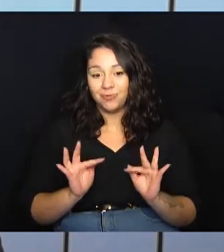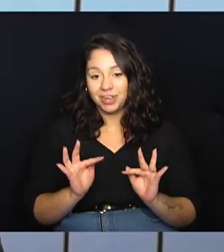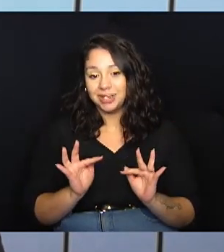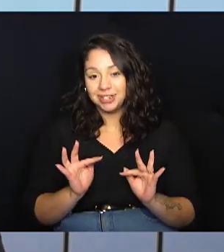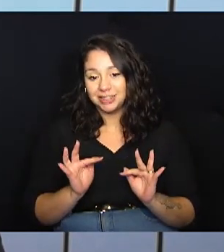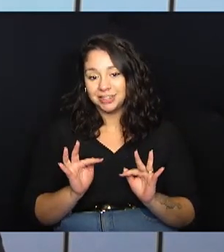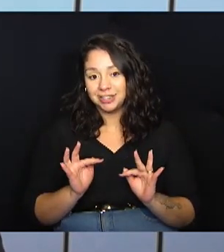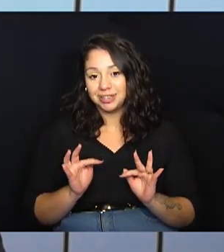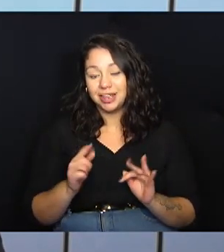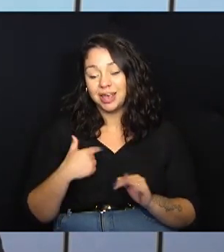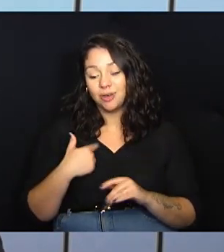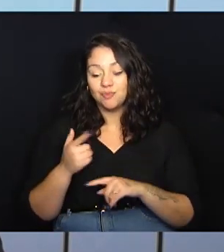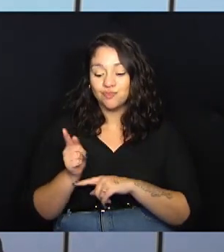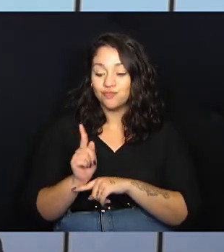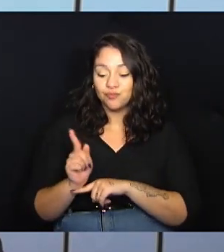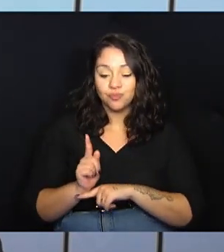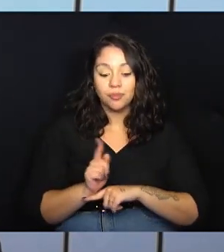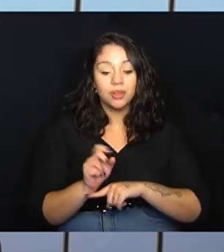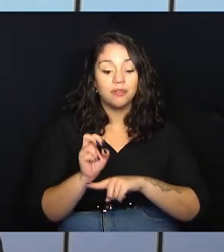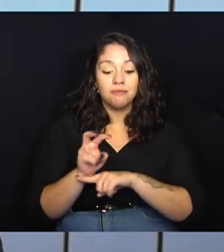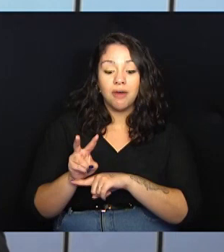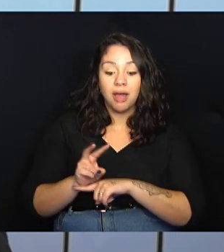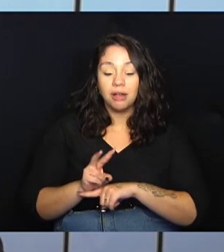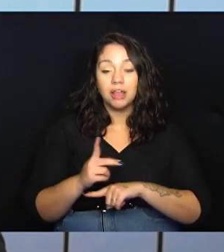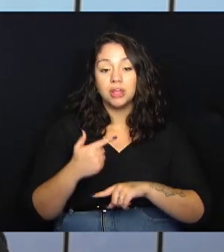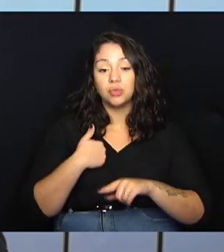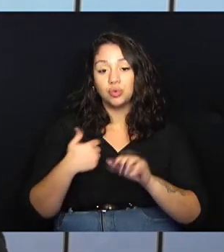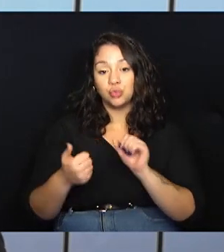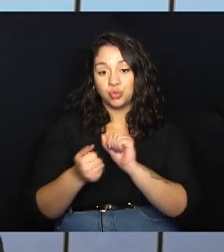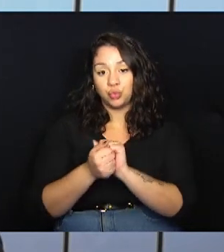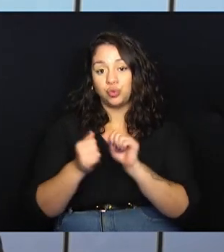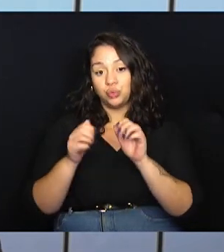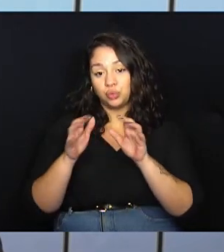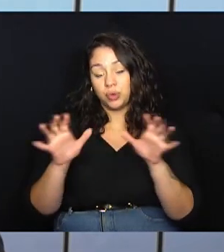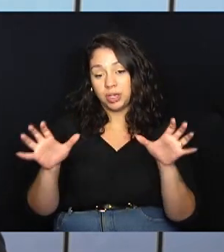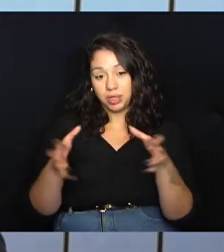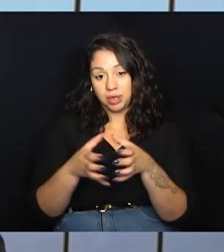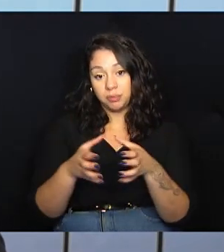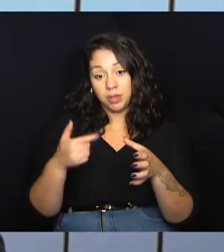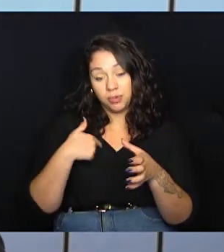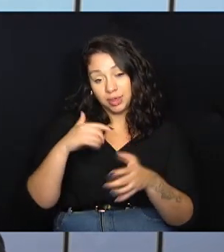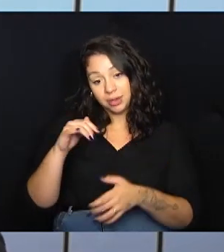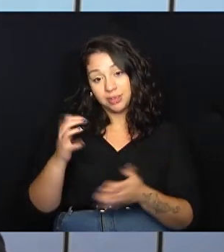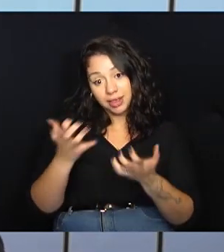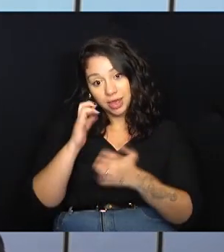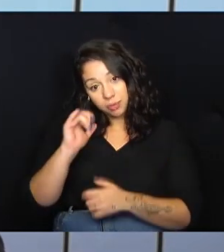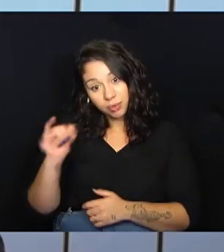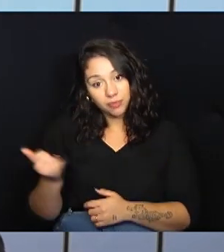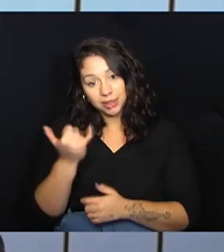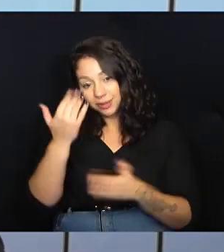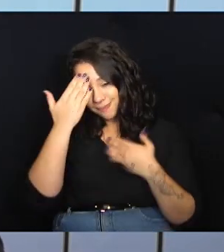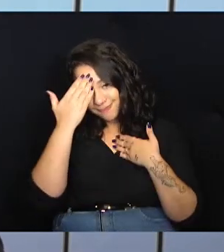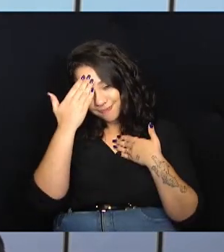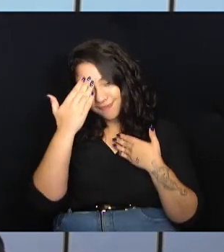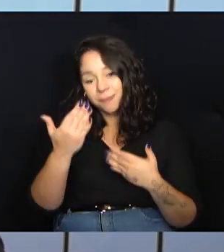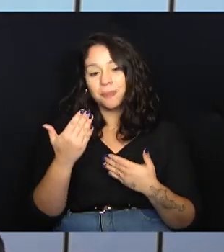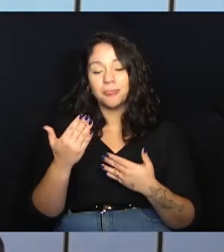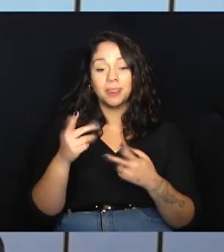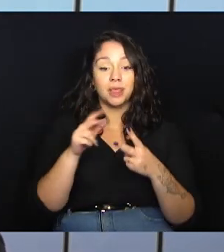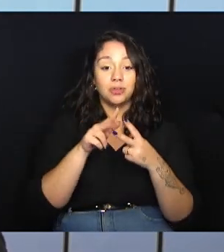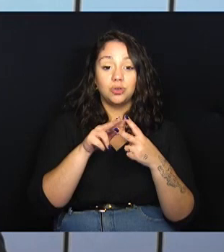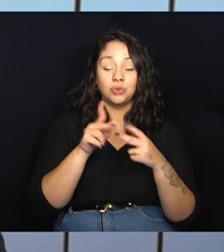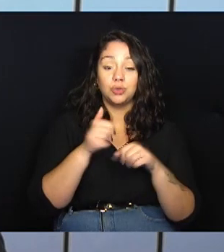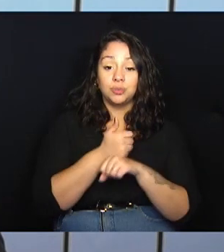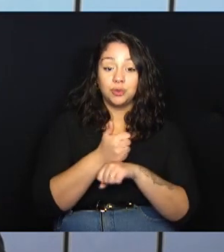eu faço a gestão das vagas, né, junto com a minha equipe, que eu quero aproveitar e agradecer aqui as duas profissionais que